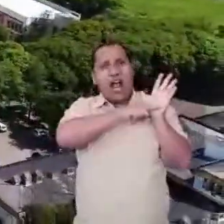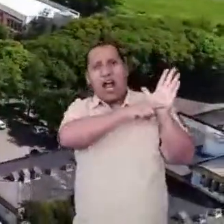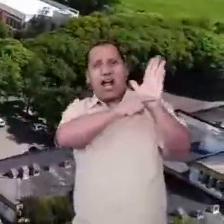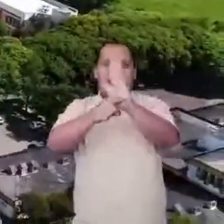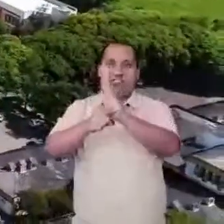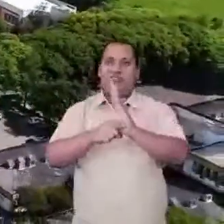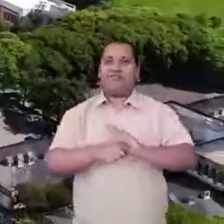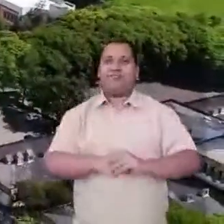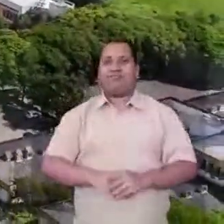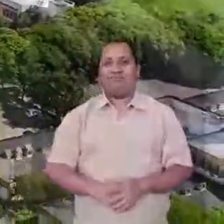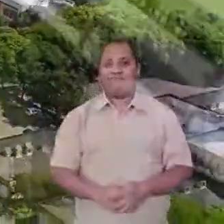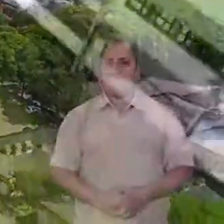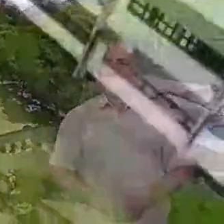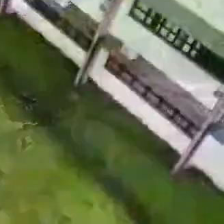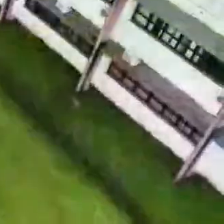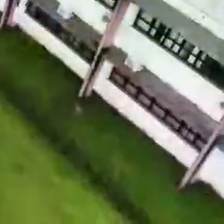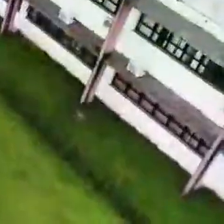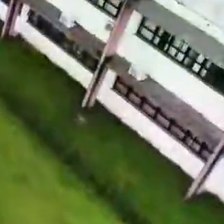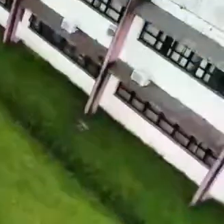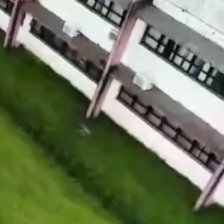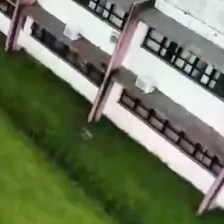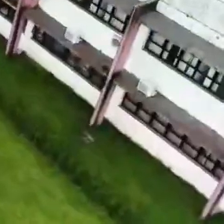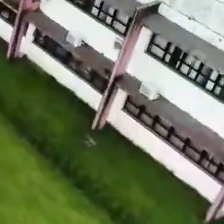conhecimento além de seus próprios limites.